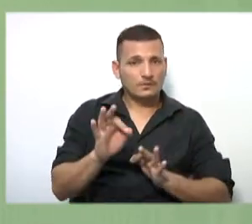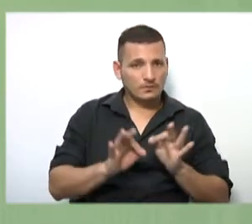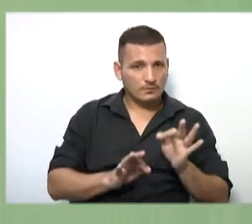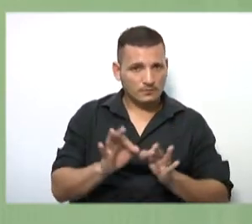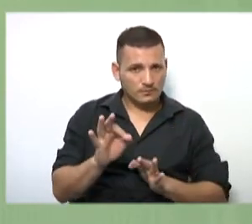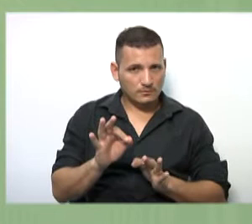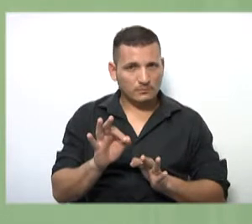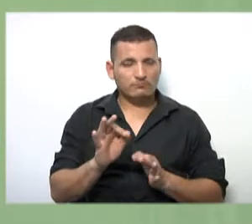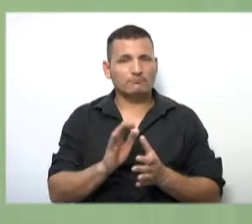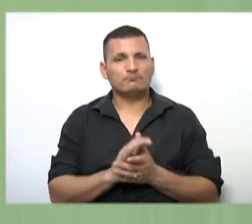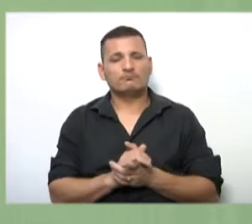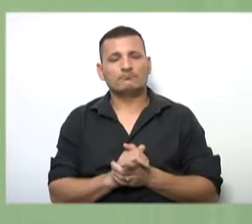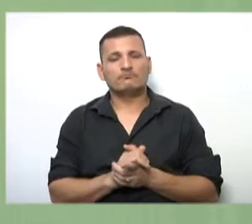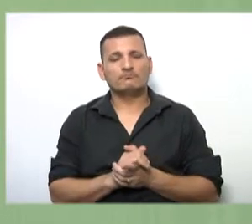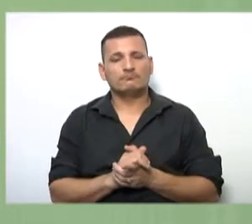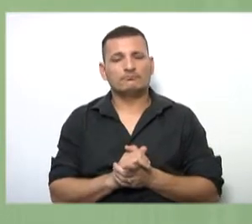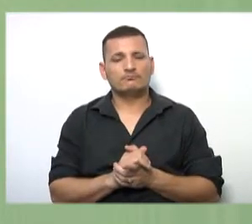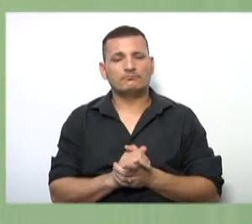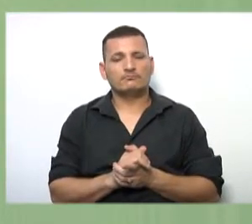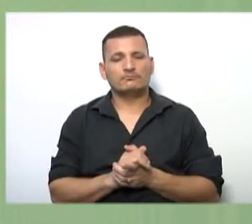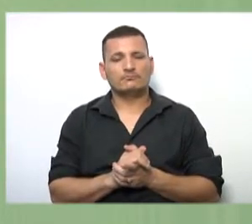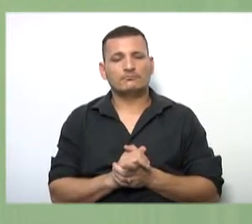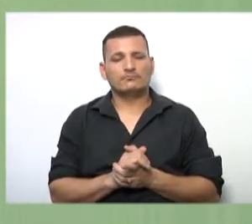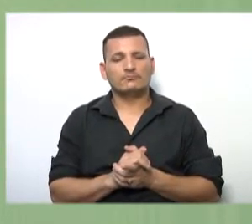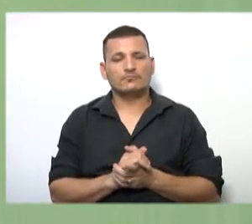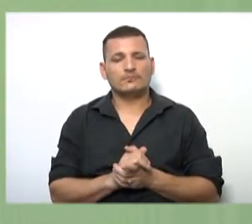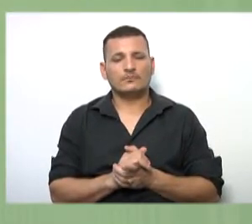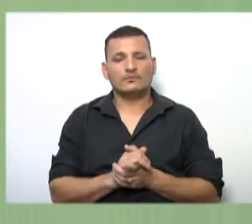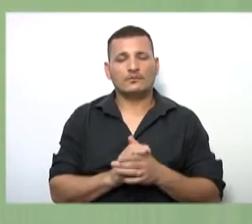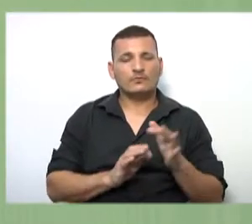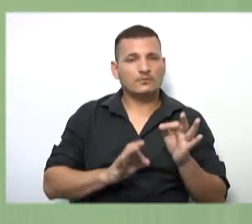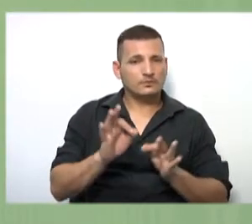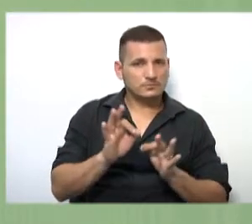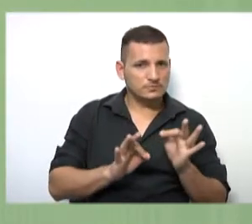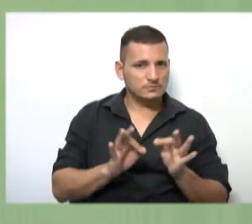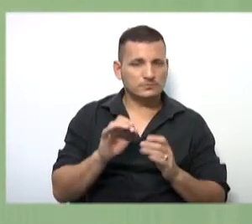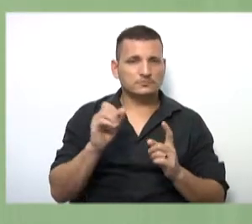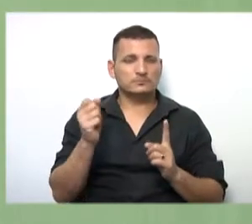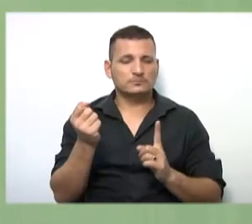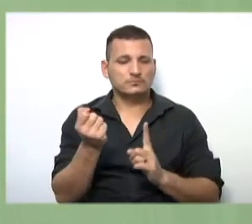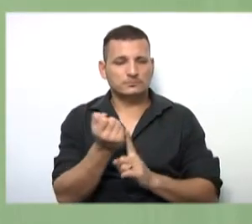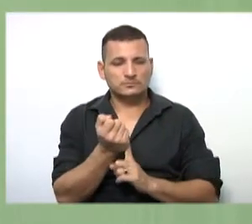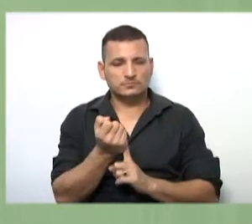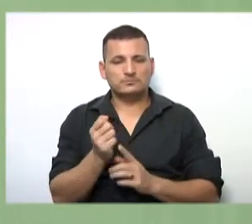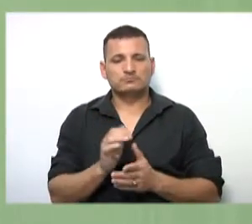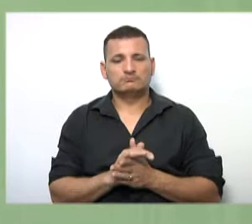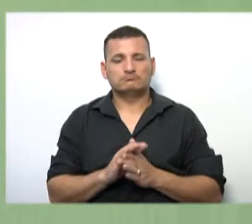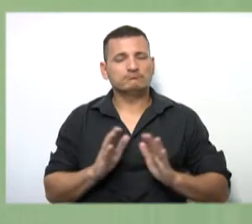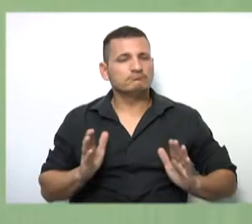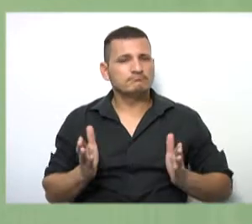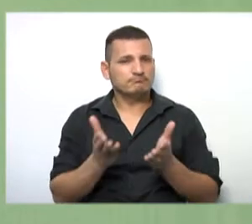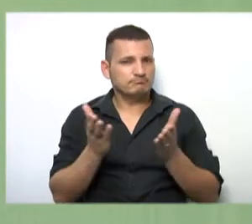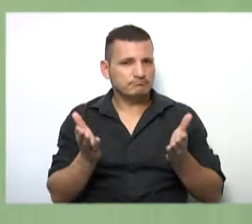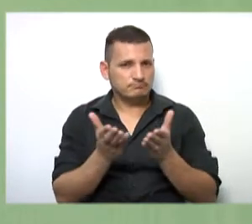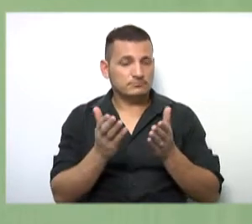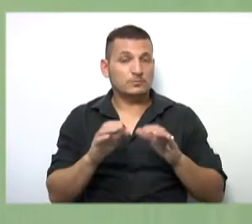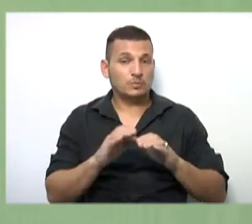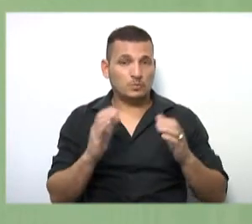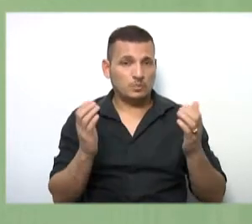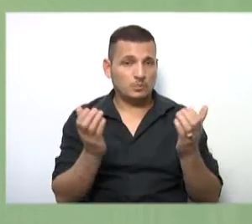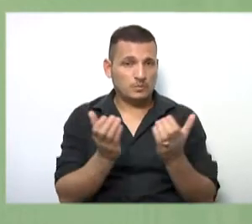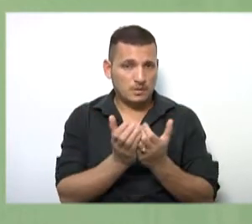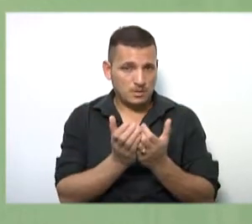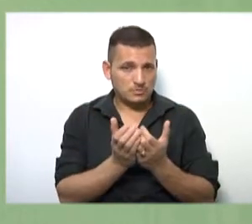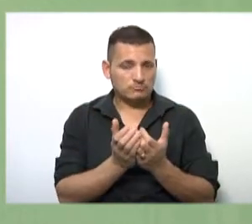da atividade, organização do quadro social, estímulo da comunidade à participação